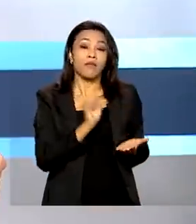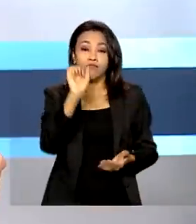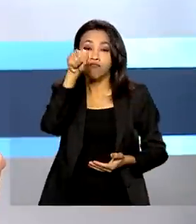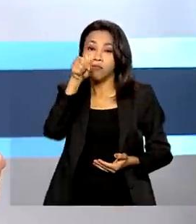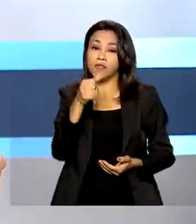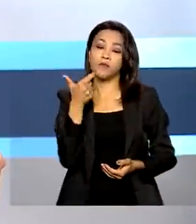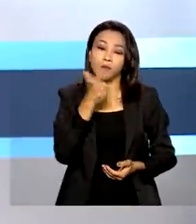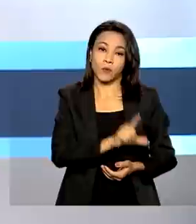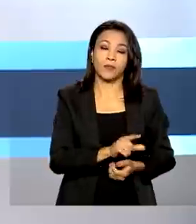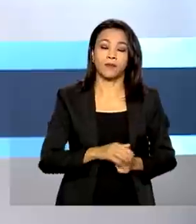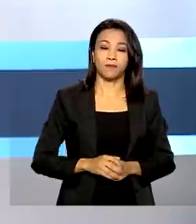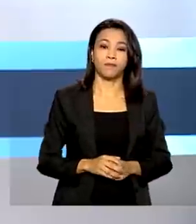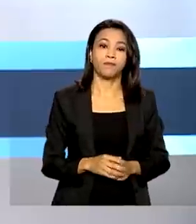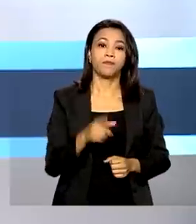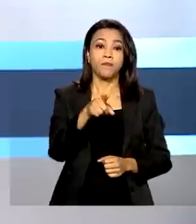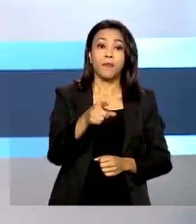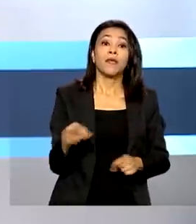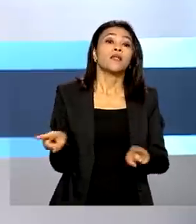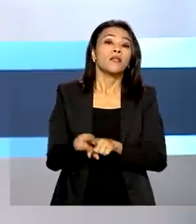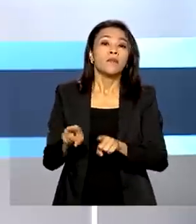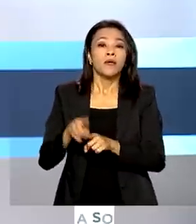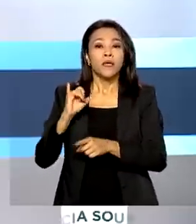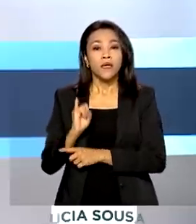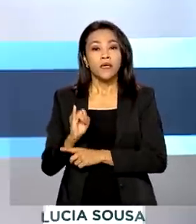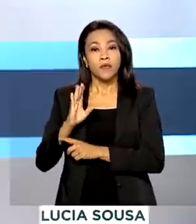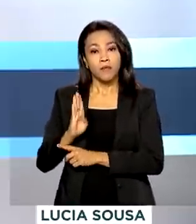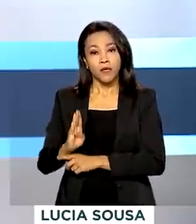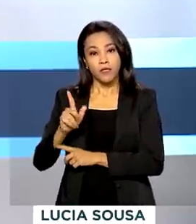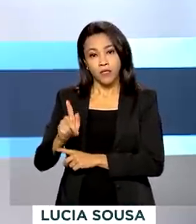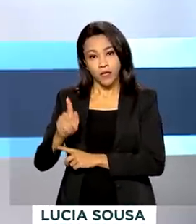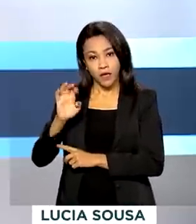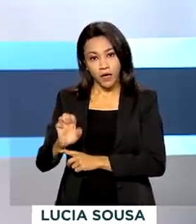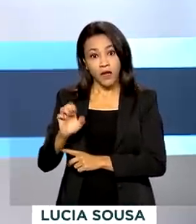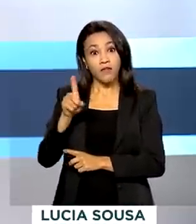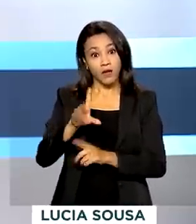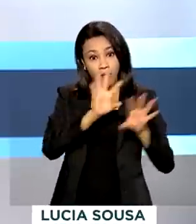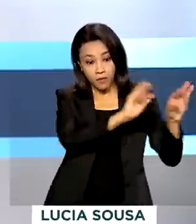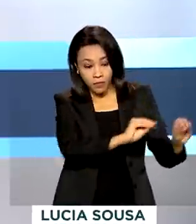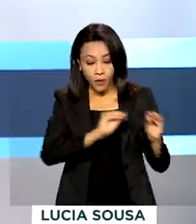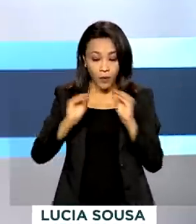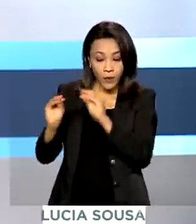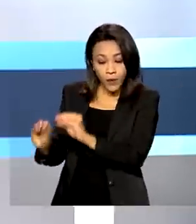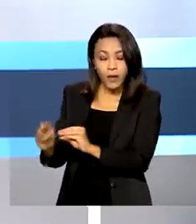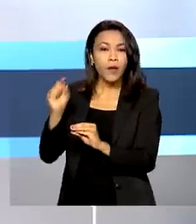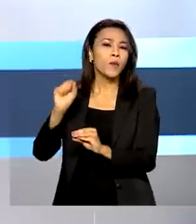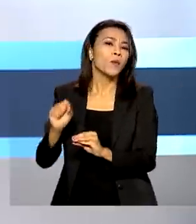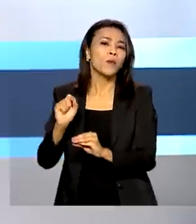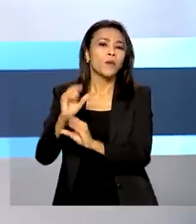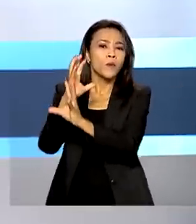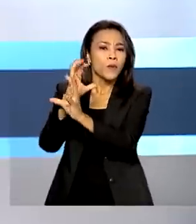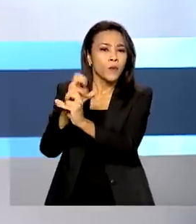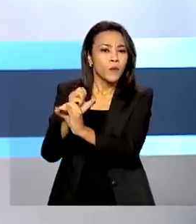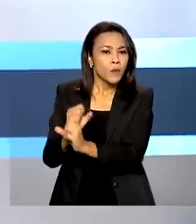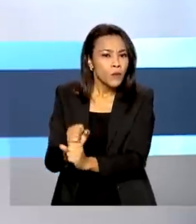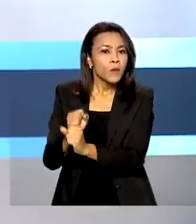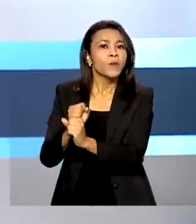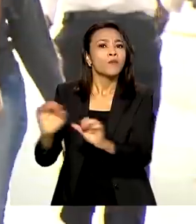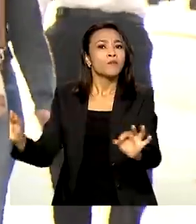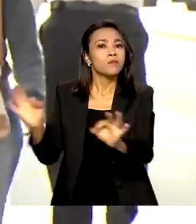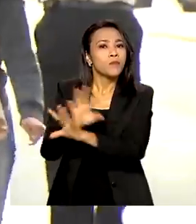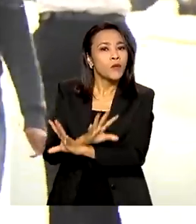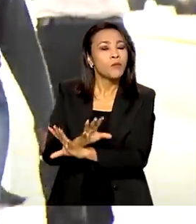E o IBGE vai prorrogar a coleta de dados do Censo Demográfico 2022 para o início de dezembro.